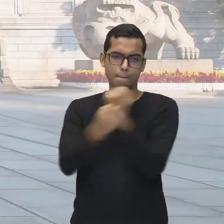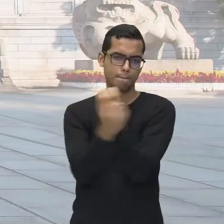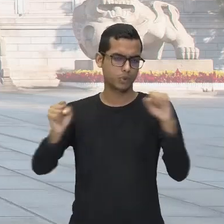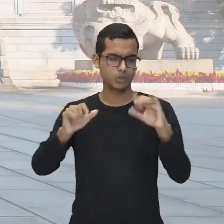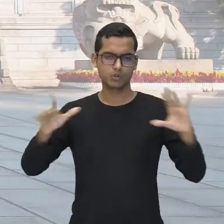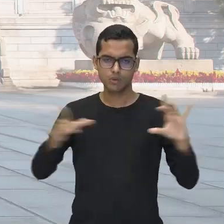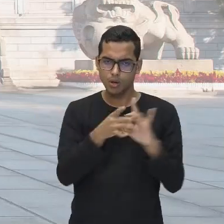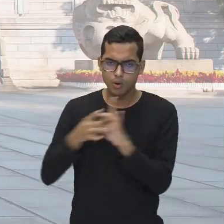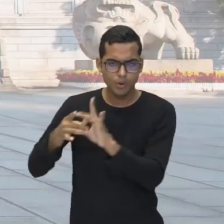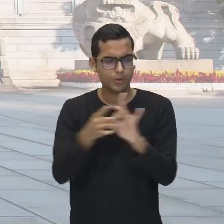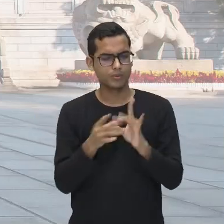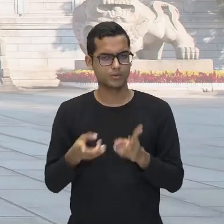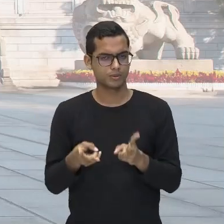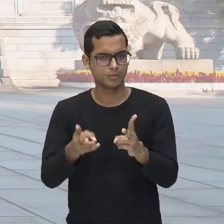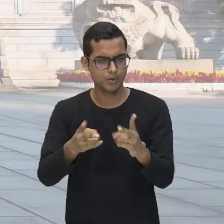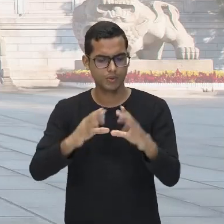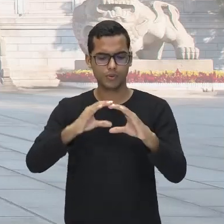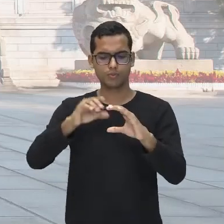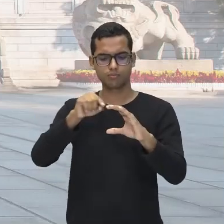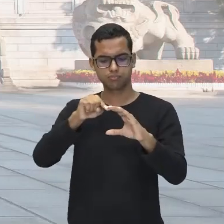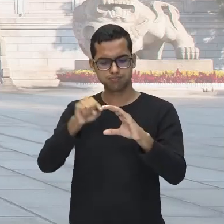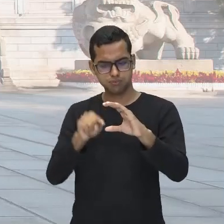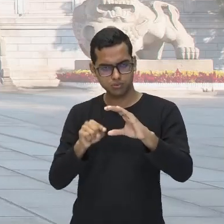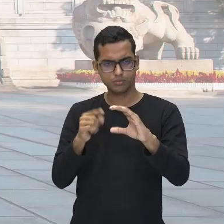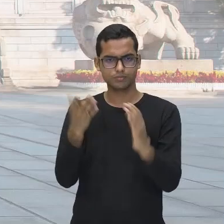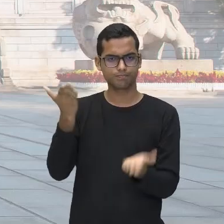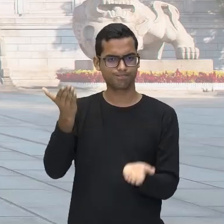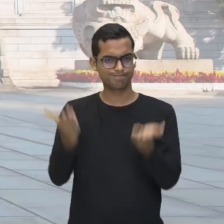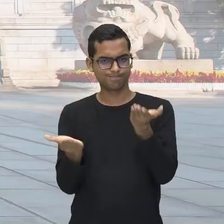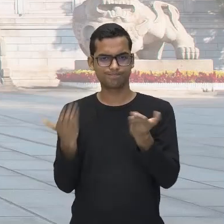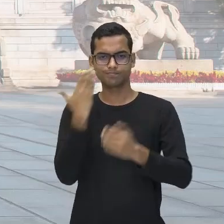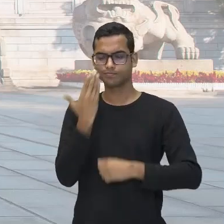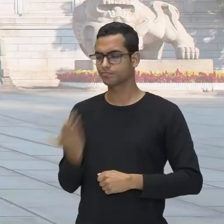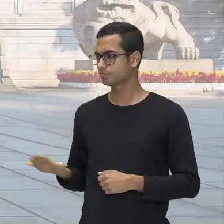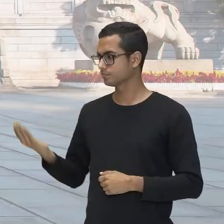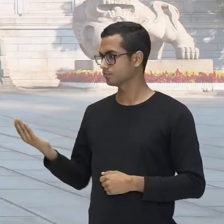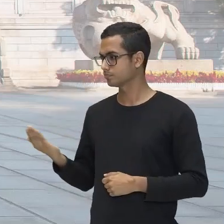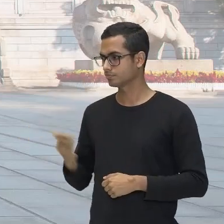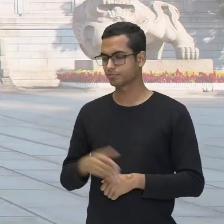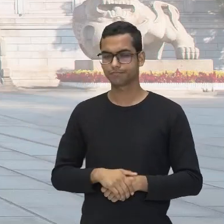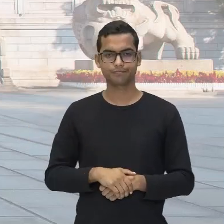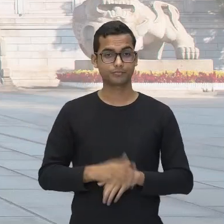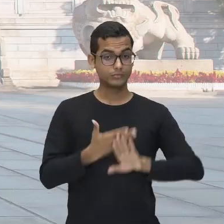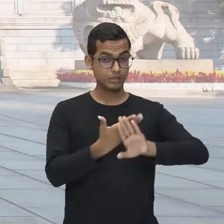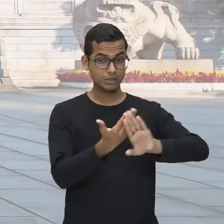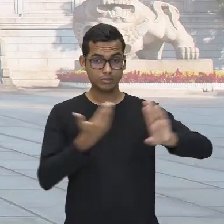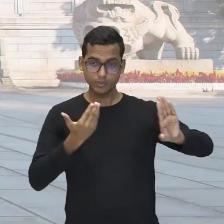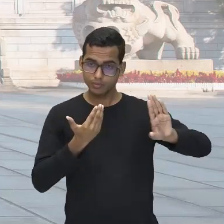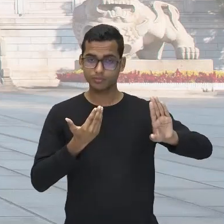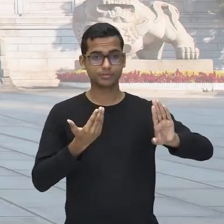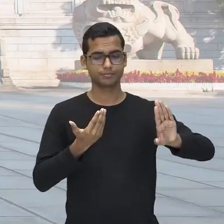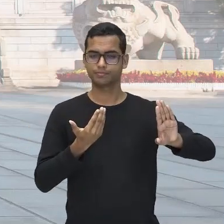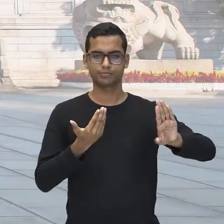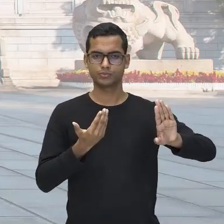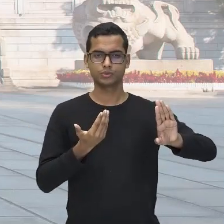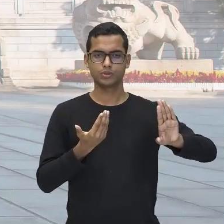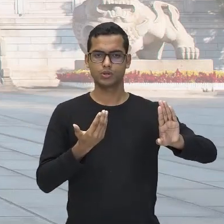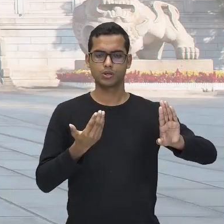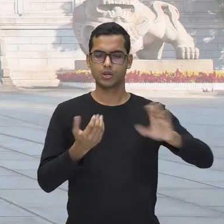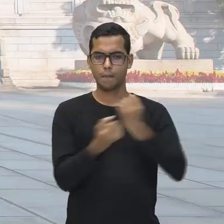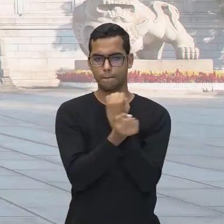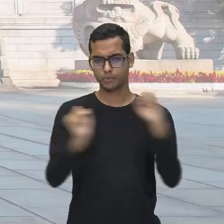que existe. Né? Olha que beleza, são inseparáveis essas realidades segundo